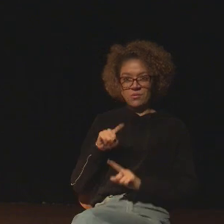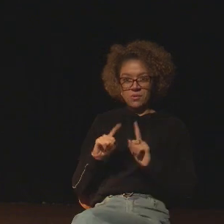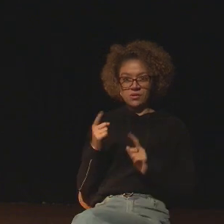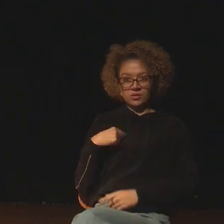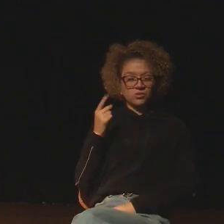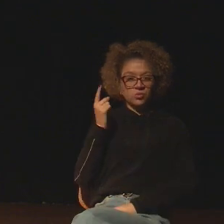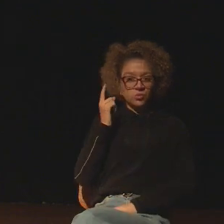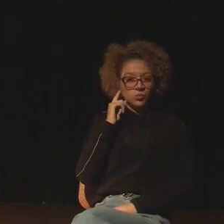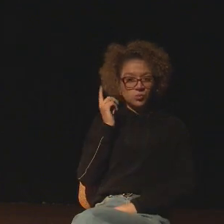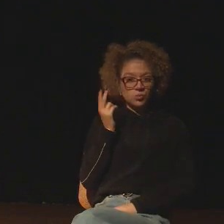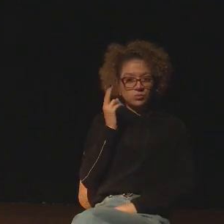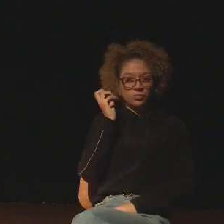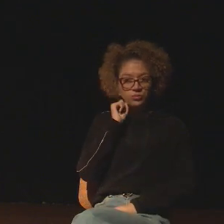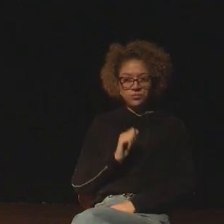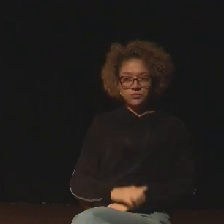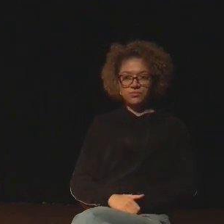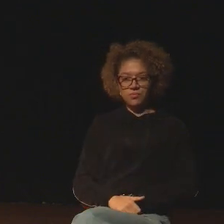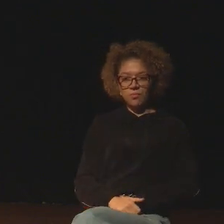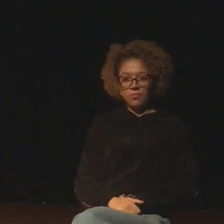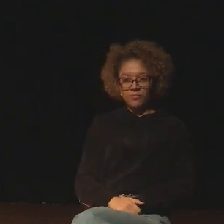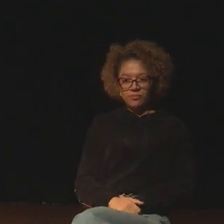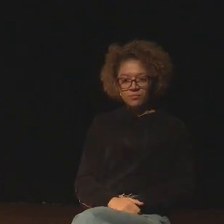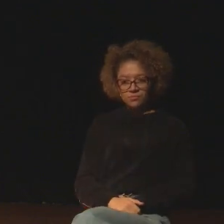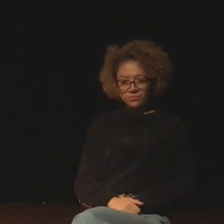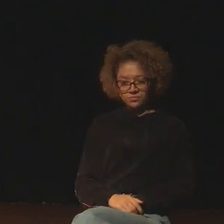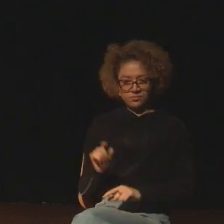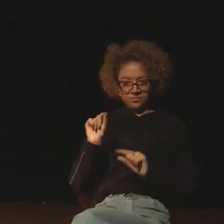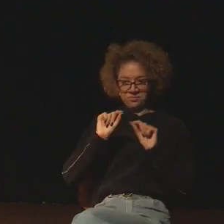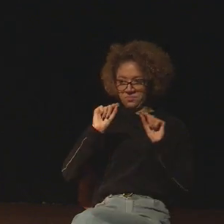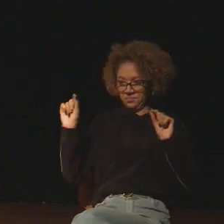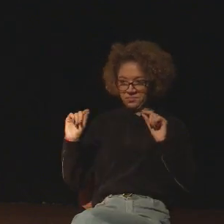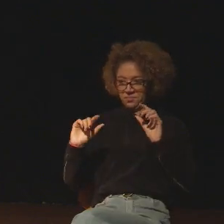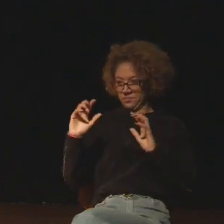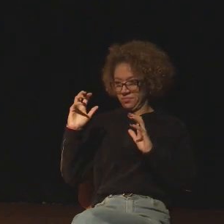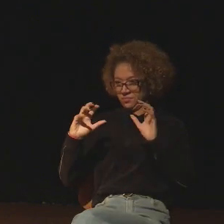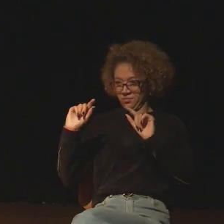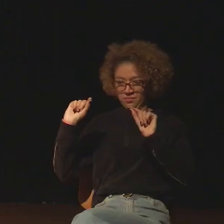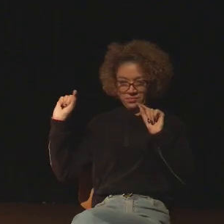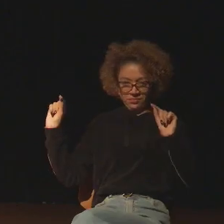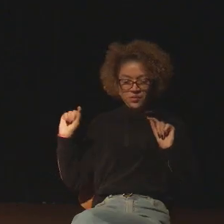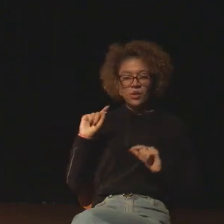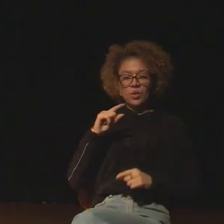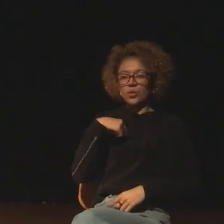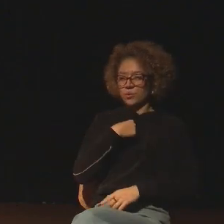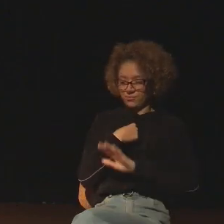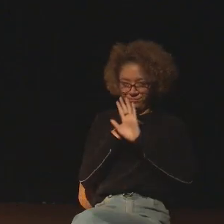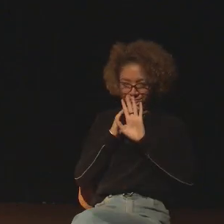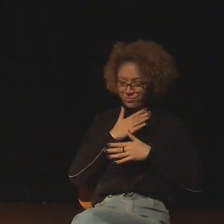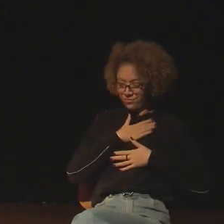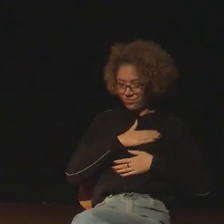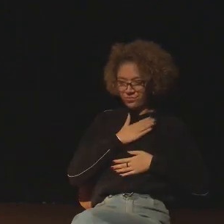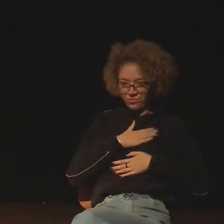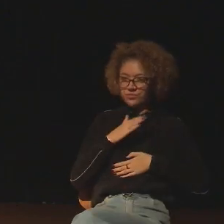Não foi... Calma, gente. A gente entendeu, a gente vai conversar, a gente vai dialogar sobre tudo